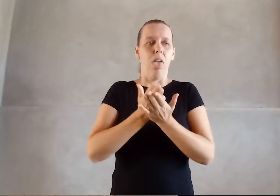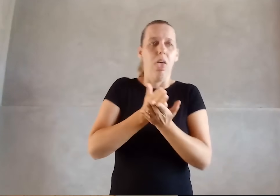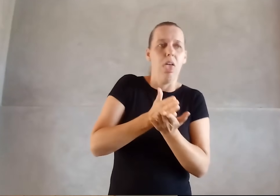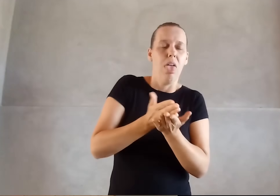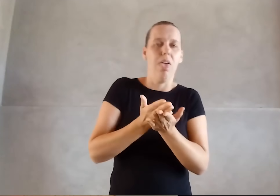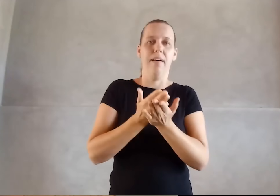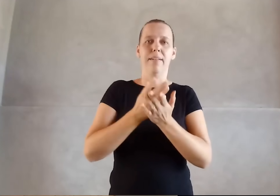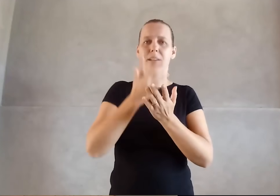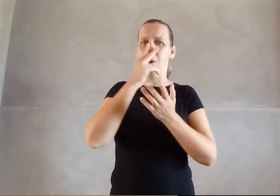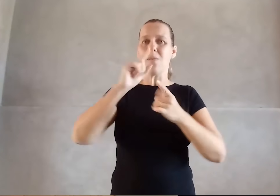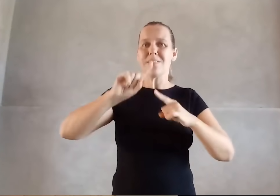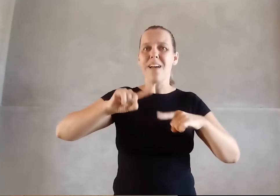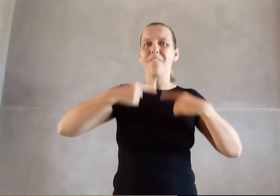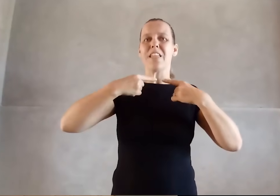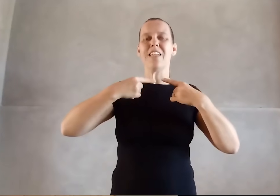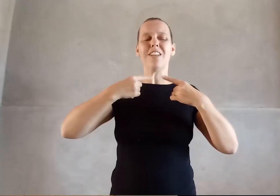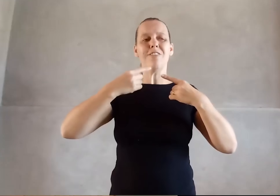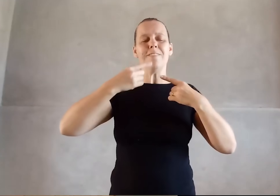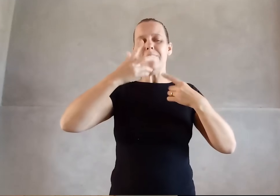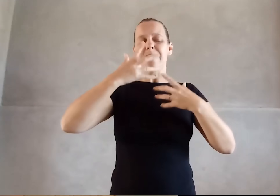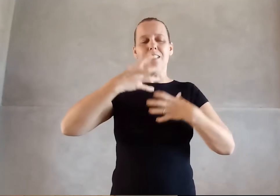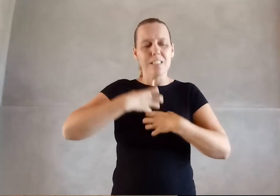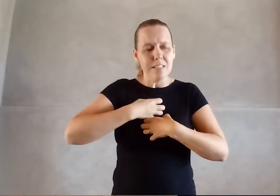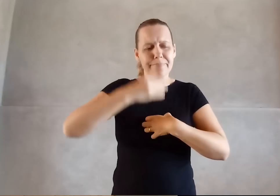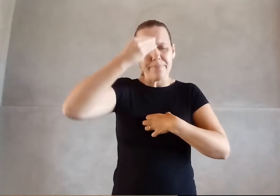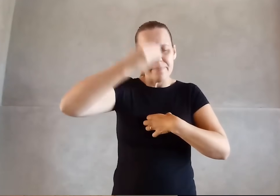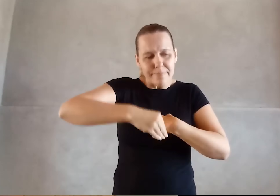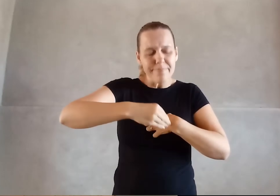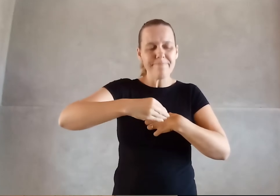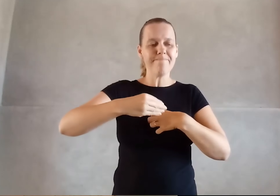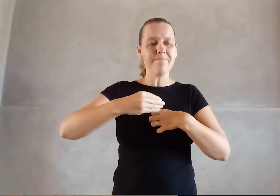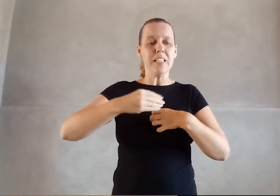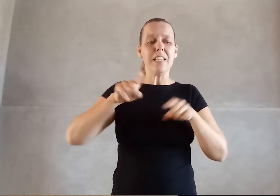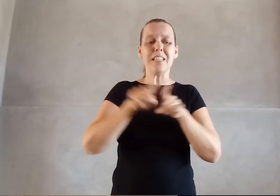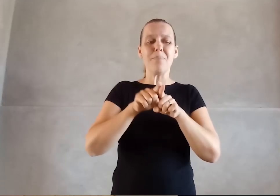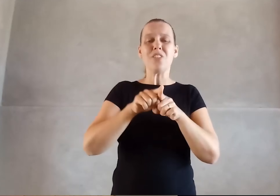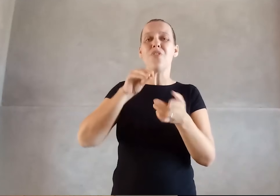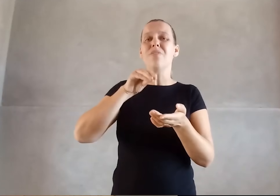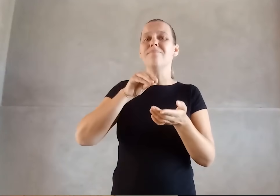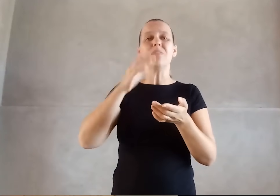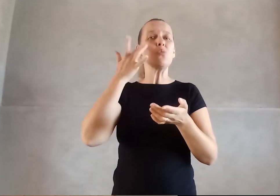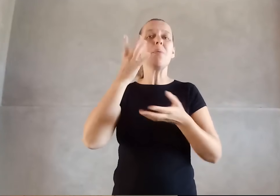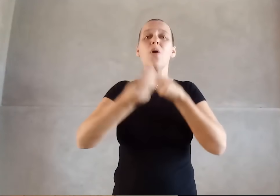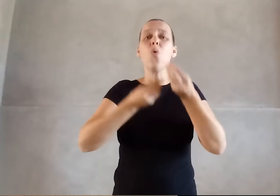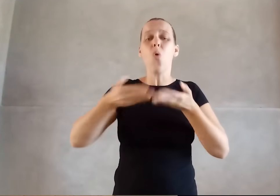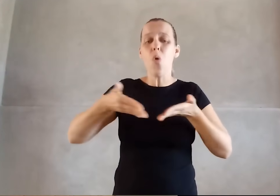eu e você nos percamos. É muito natural que a gente se abale, é muito mais natural que nós tenhamos desafios